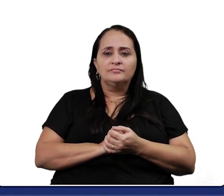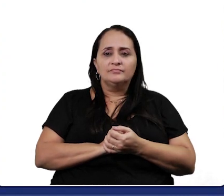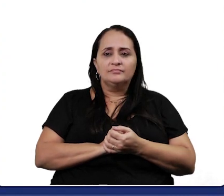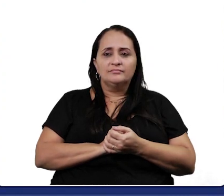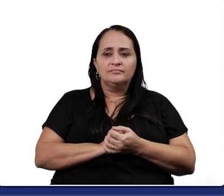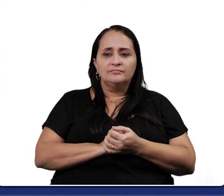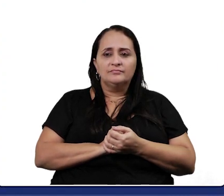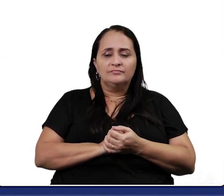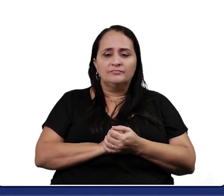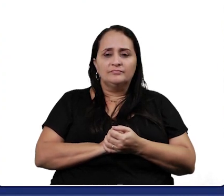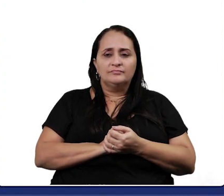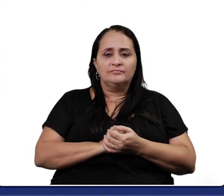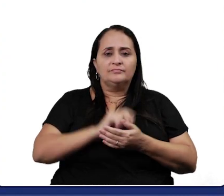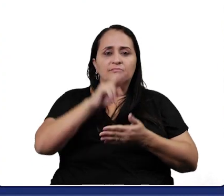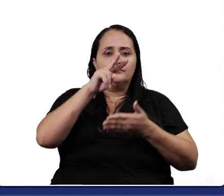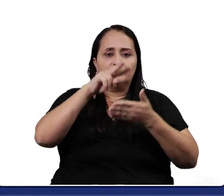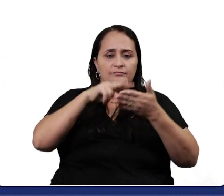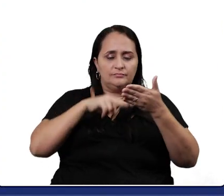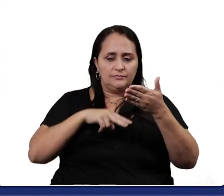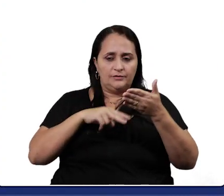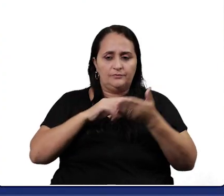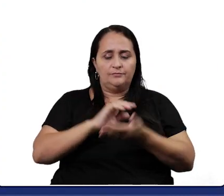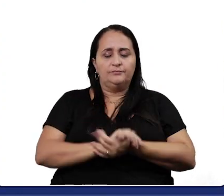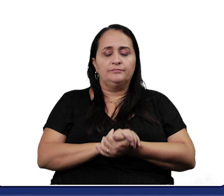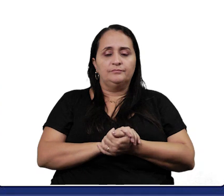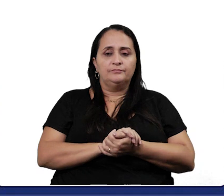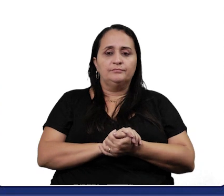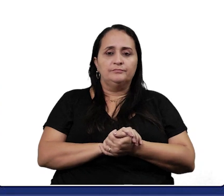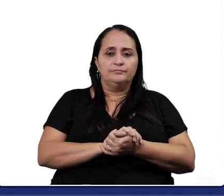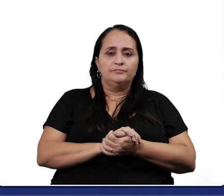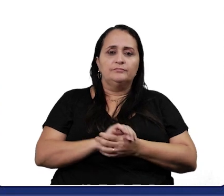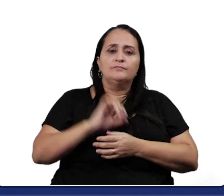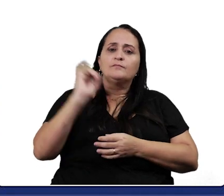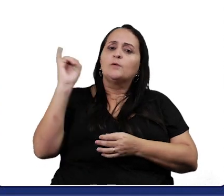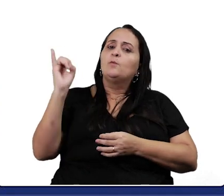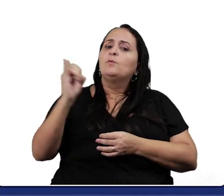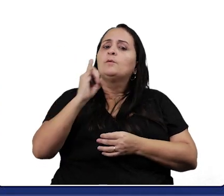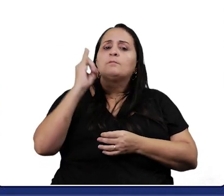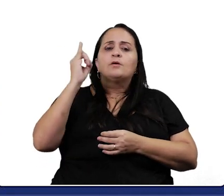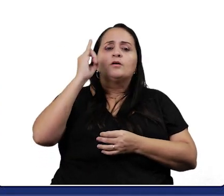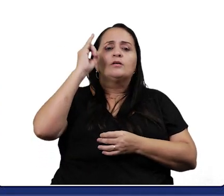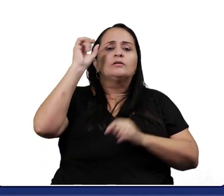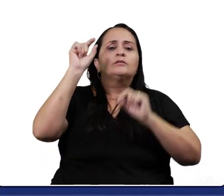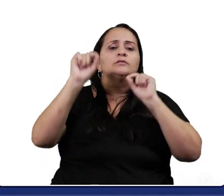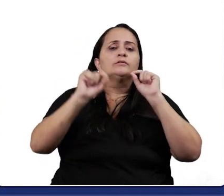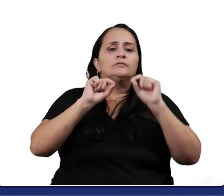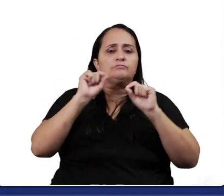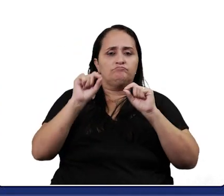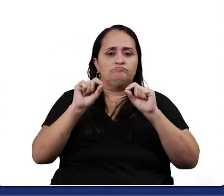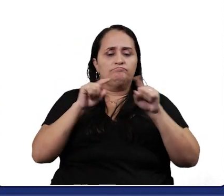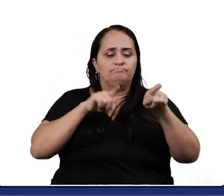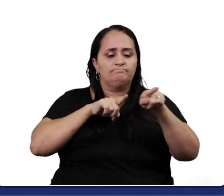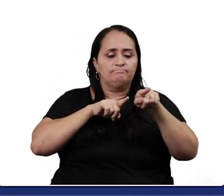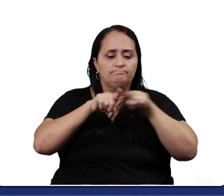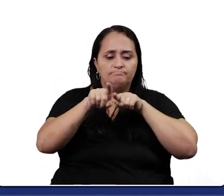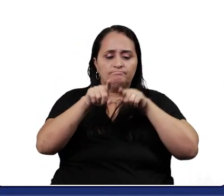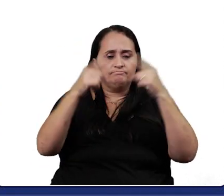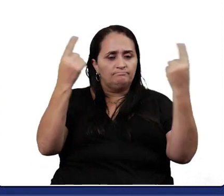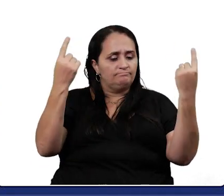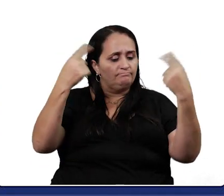Vamos para a leitura do texto. O importante é